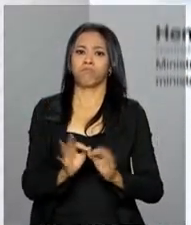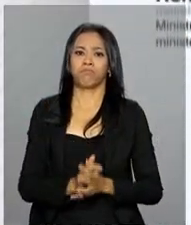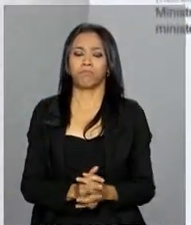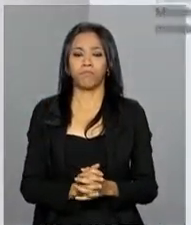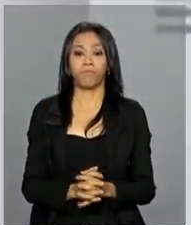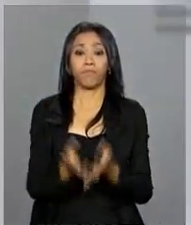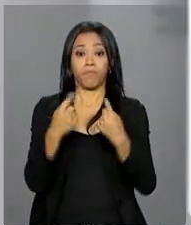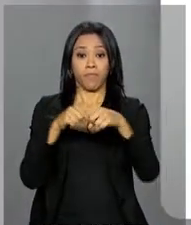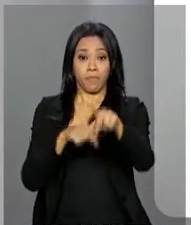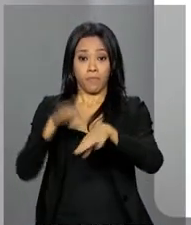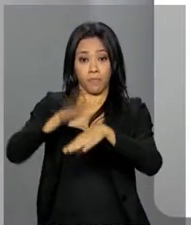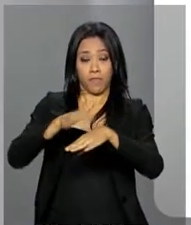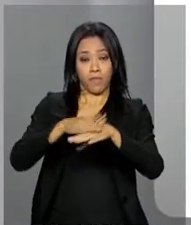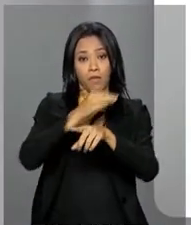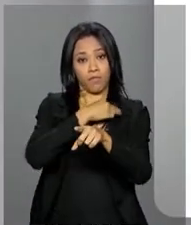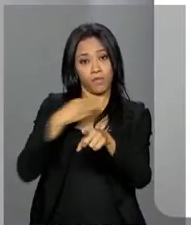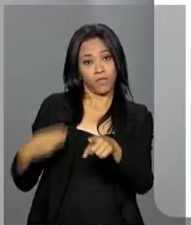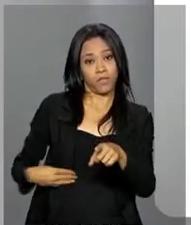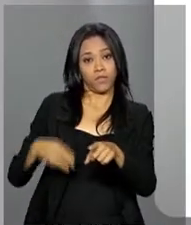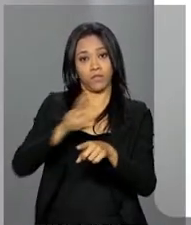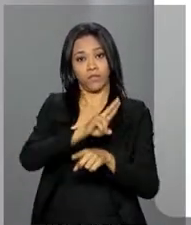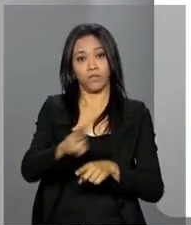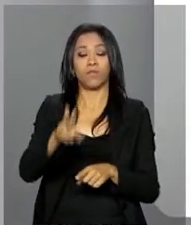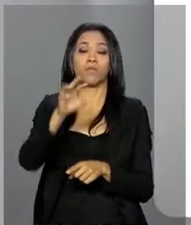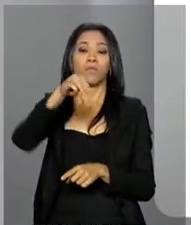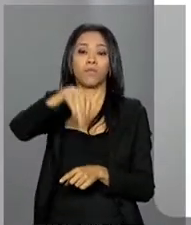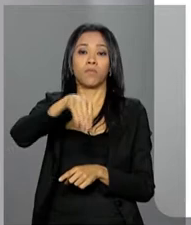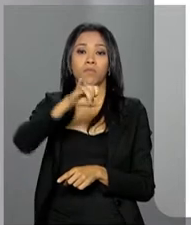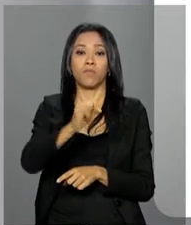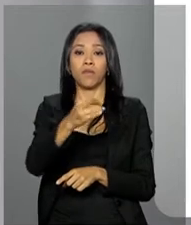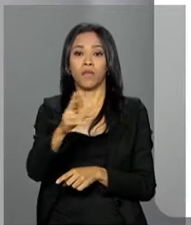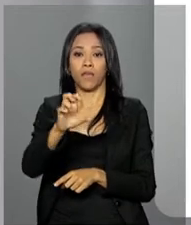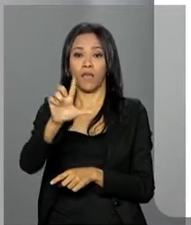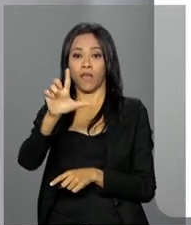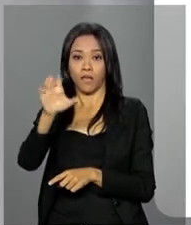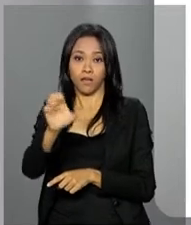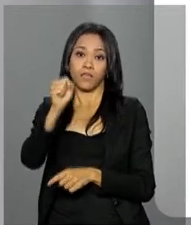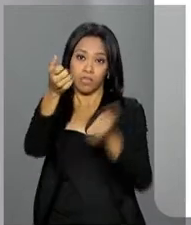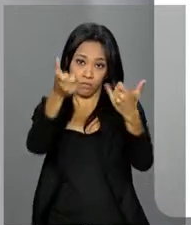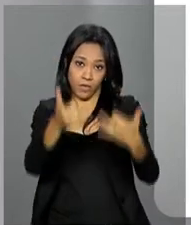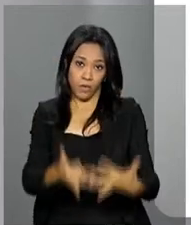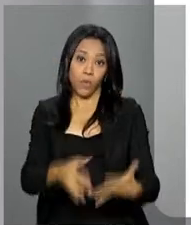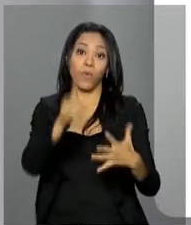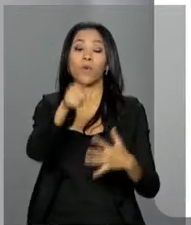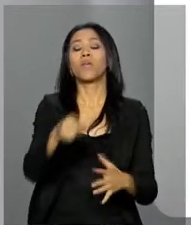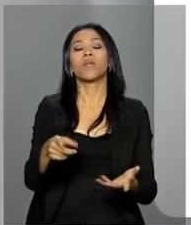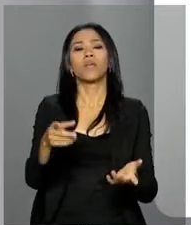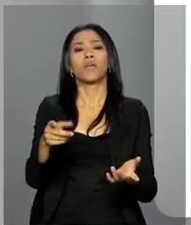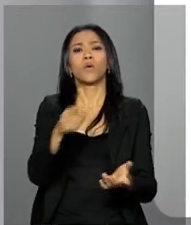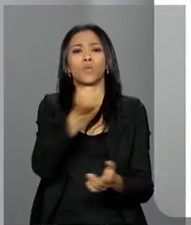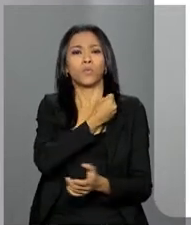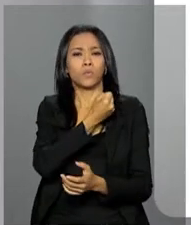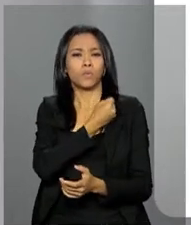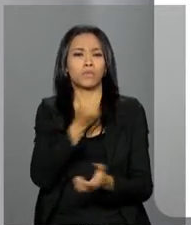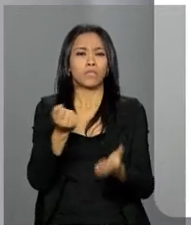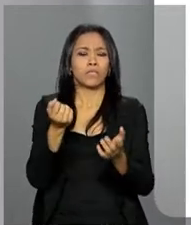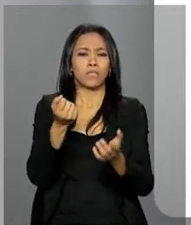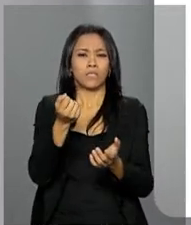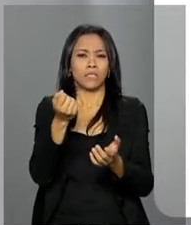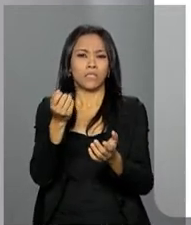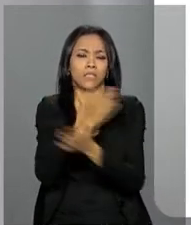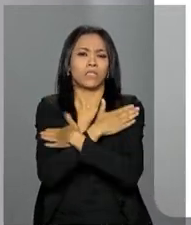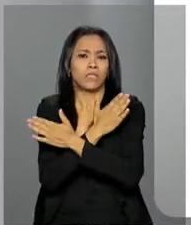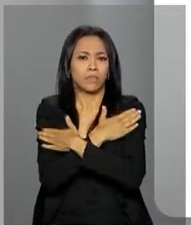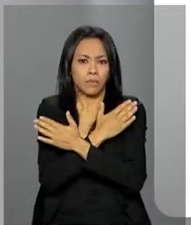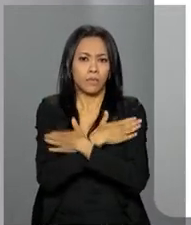Segundo o ministro Henrique Meirelles, pela primeira vez em 3 anos, o desemprego parou de subir em abril. E a partir de